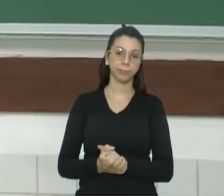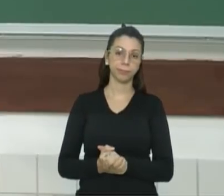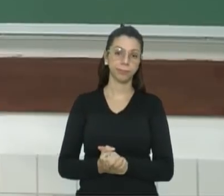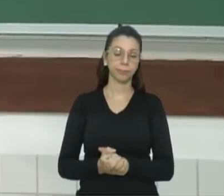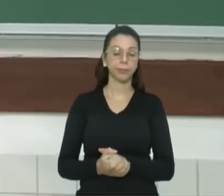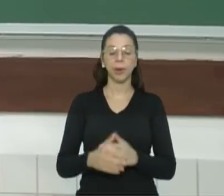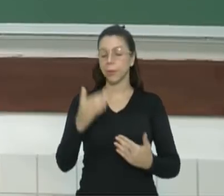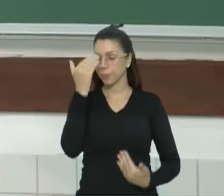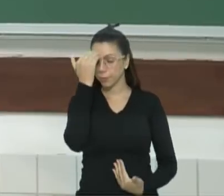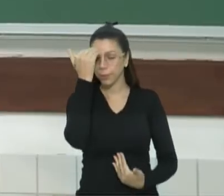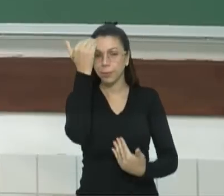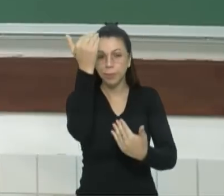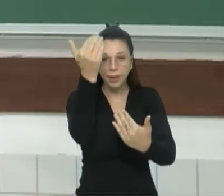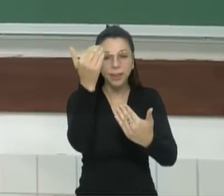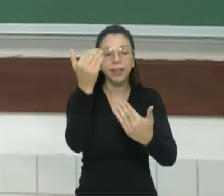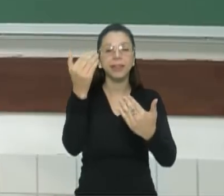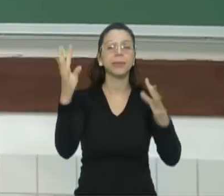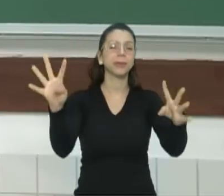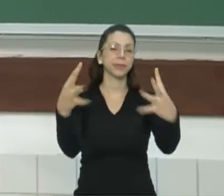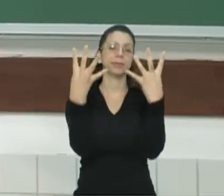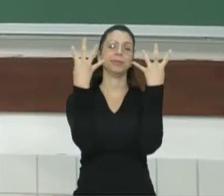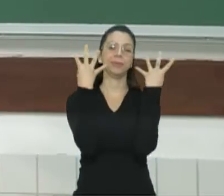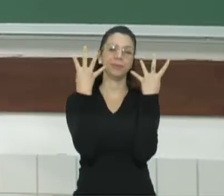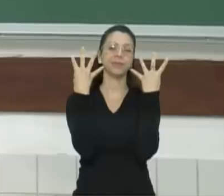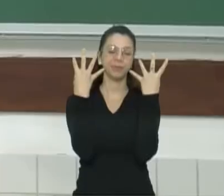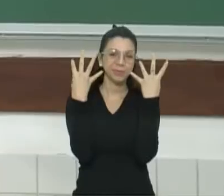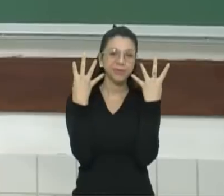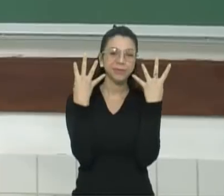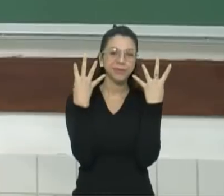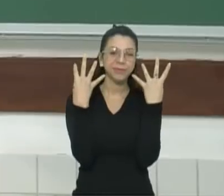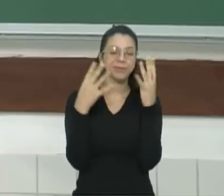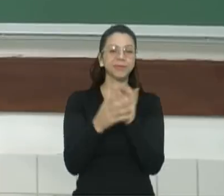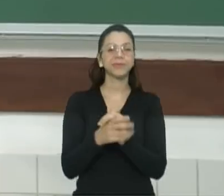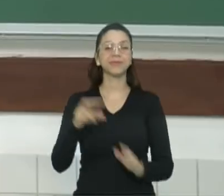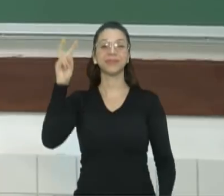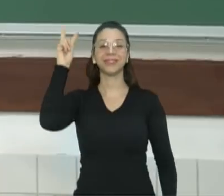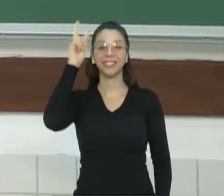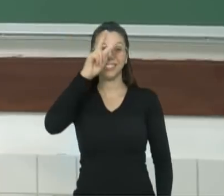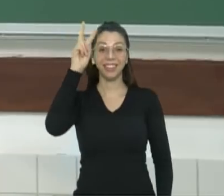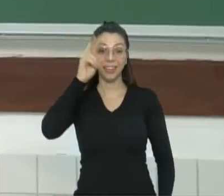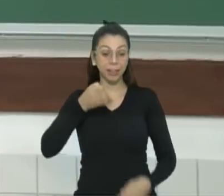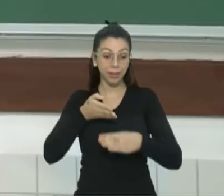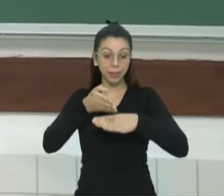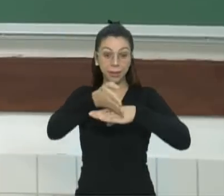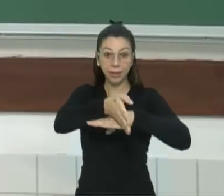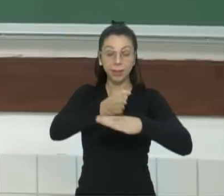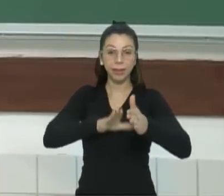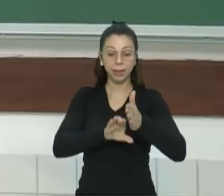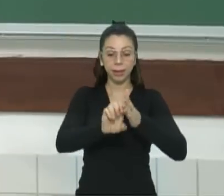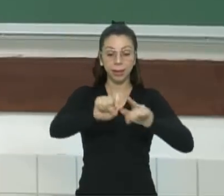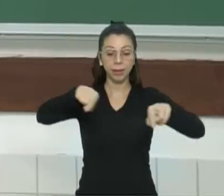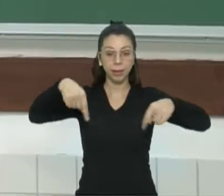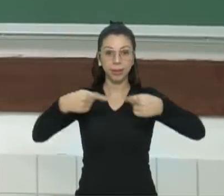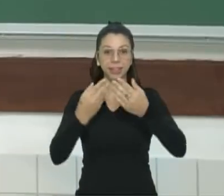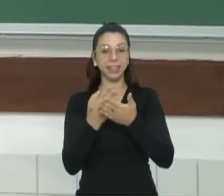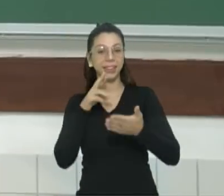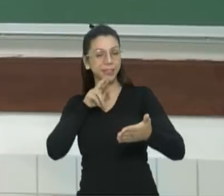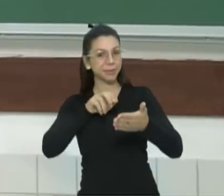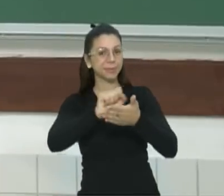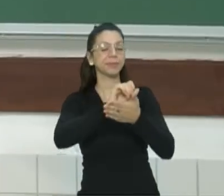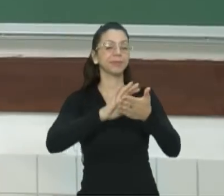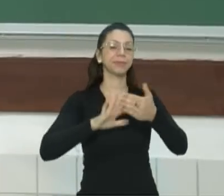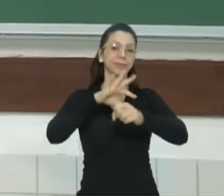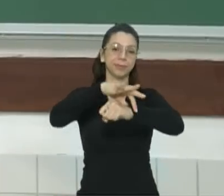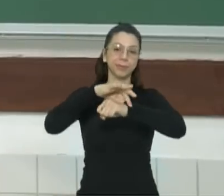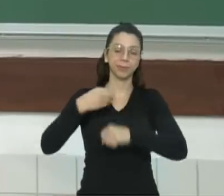minha gratidão a você por ter me ouvido até esse momento. Lembre-se de entrar no Classroom agora, responder as questões que estão lá para